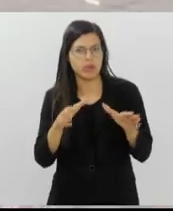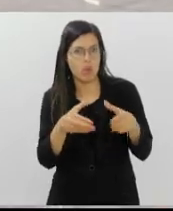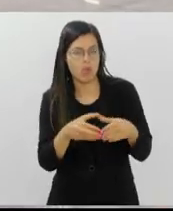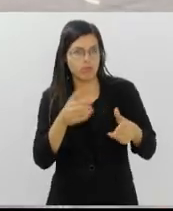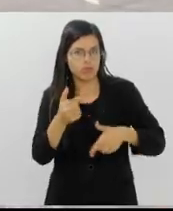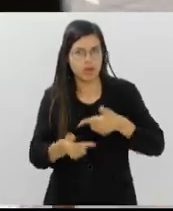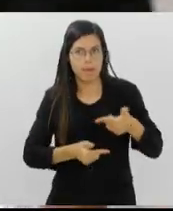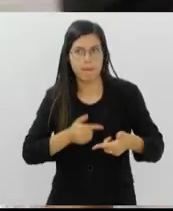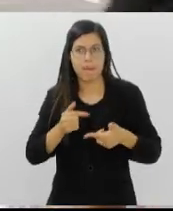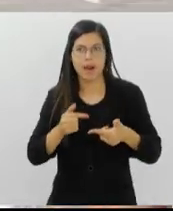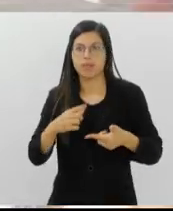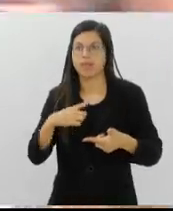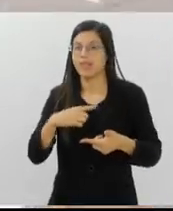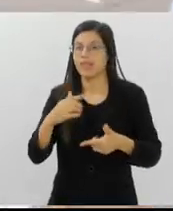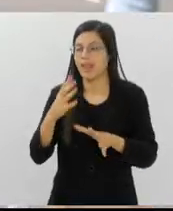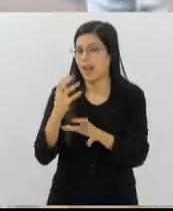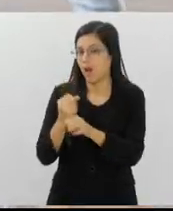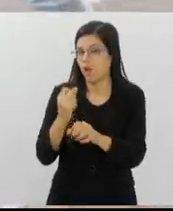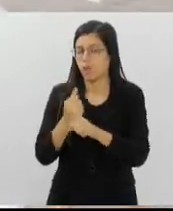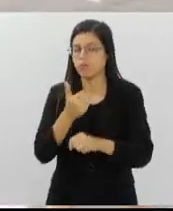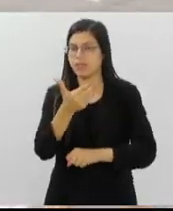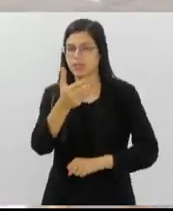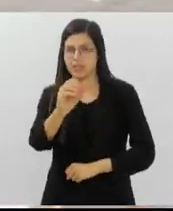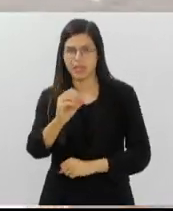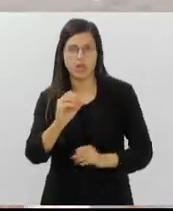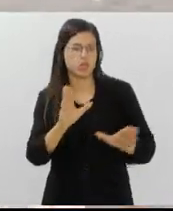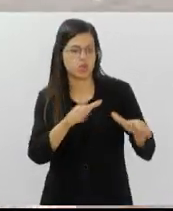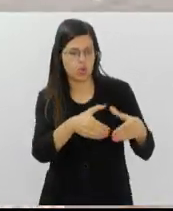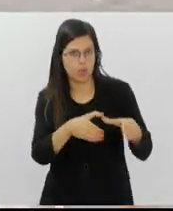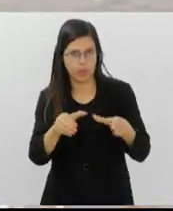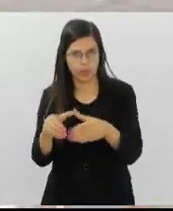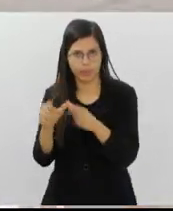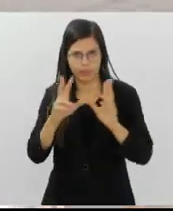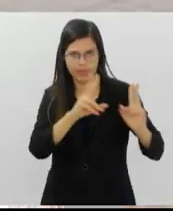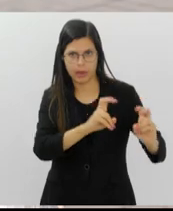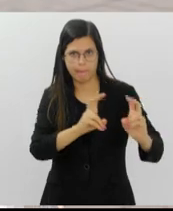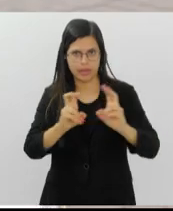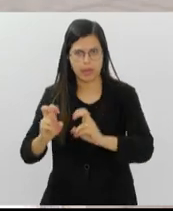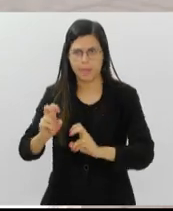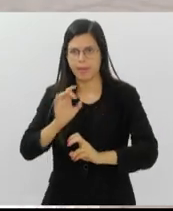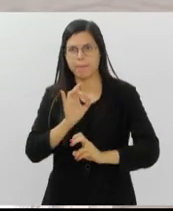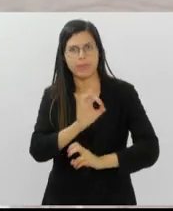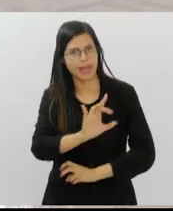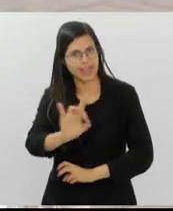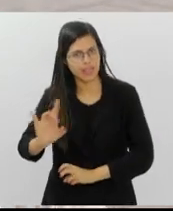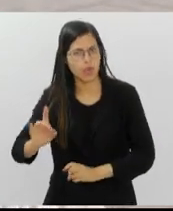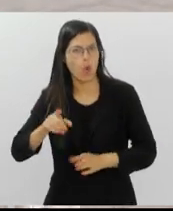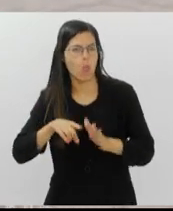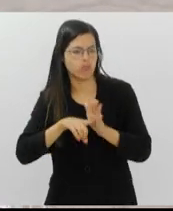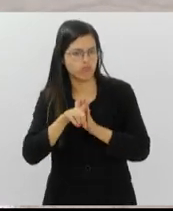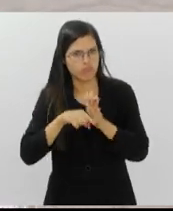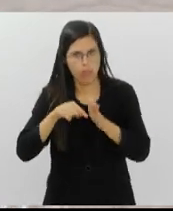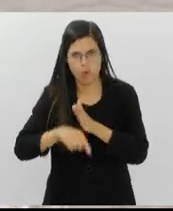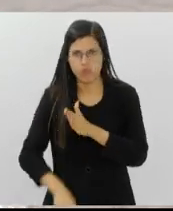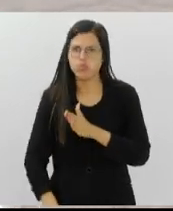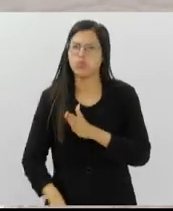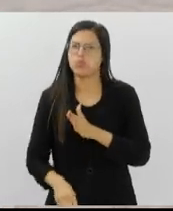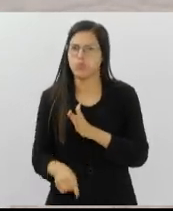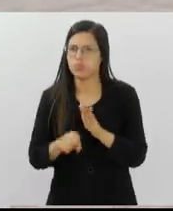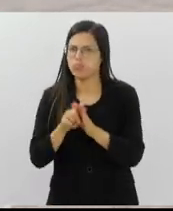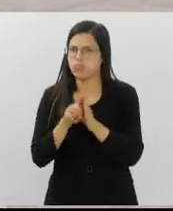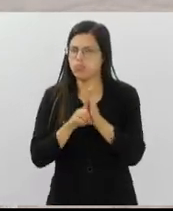de trabalho são 10 grupos temáticos. Então, cada um aprofundou os seus temas, ou seja, cada grupo tem uma série de